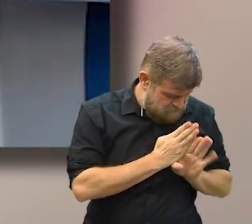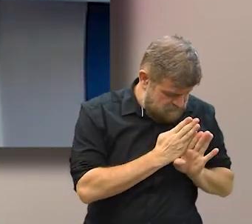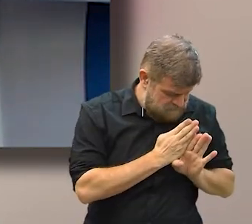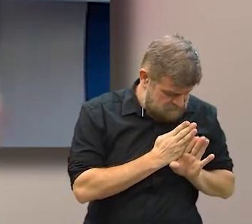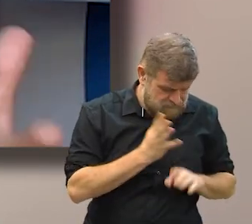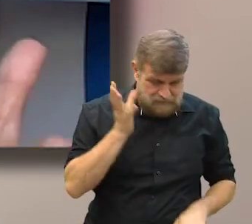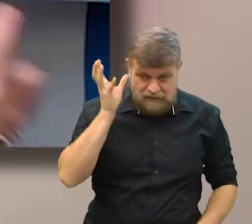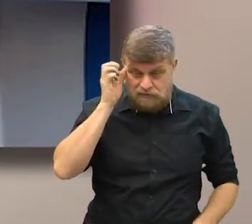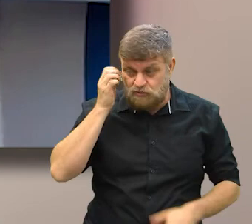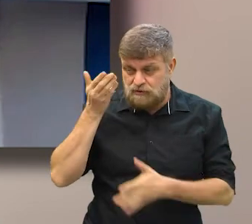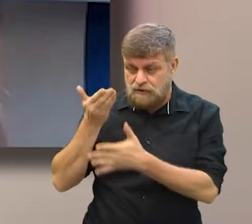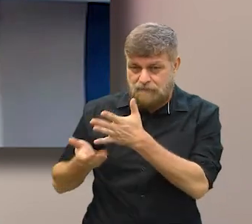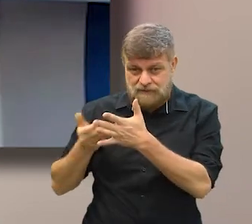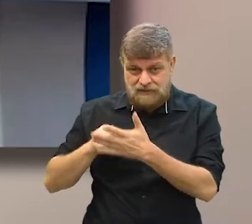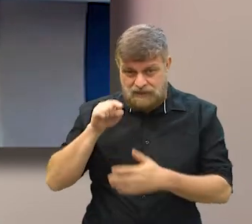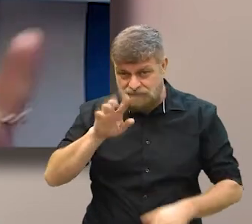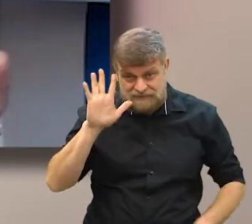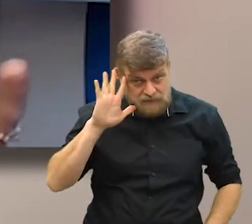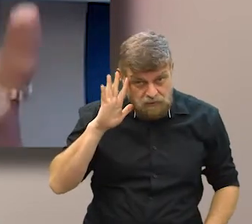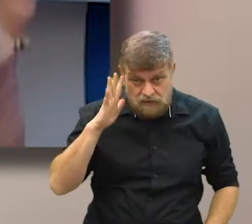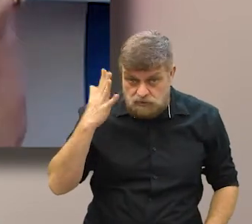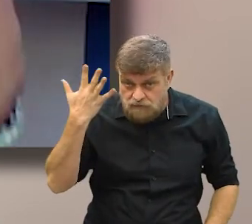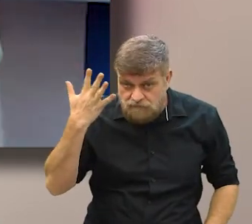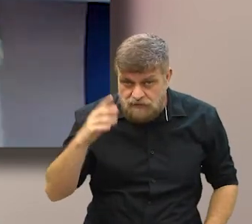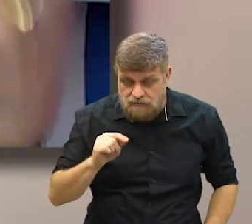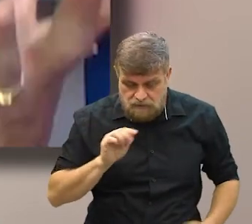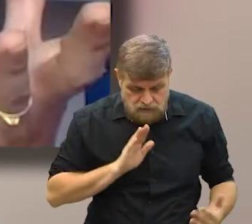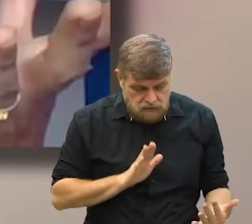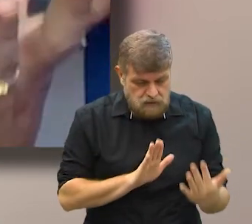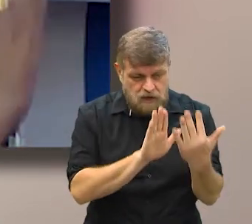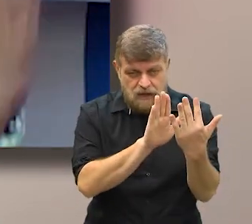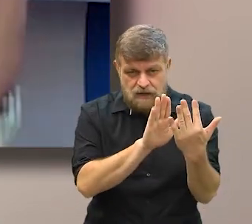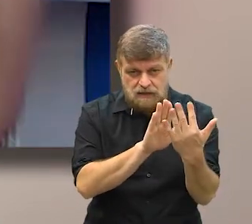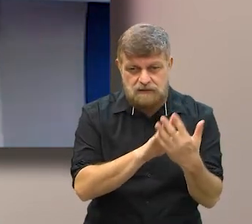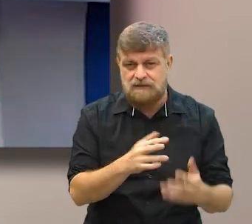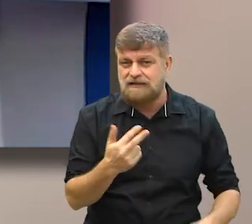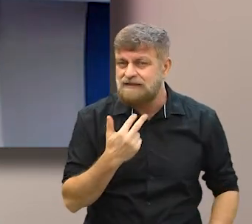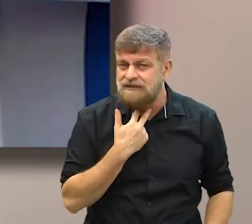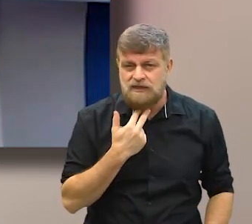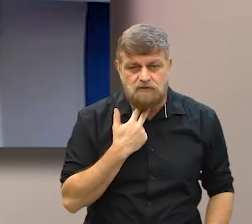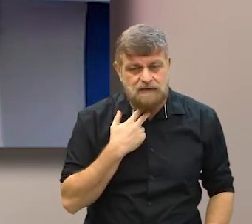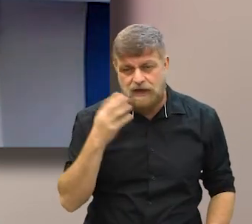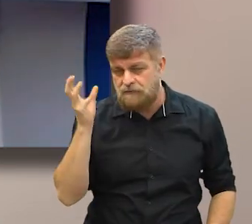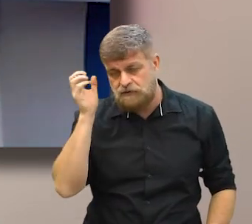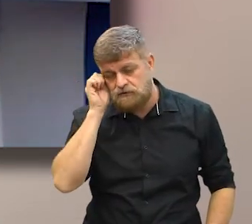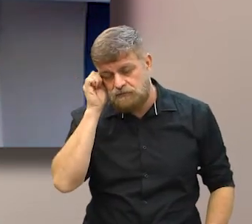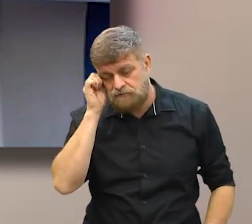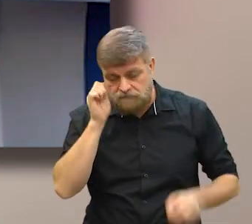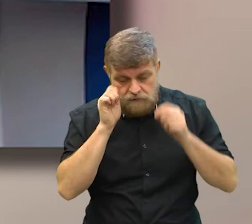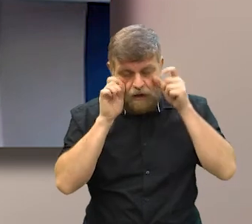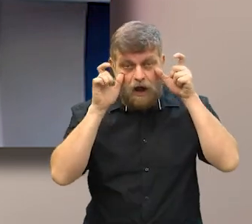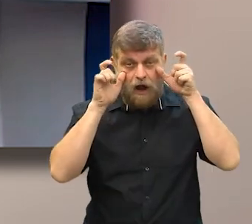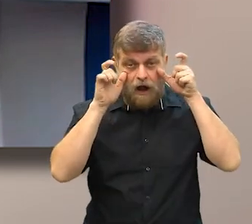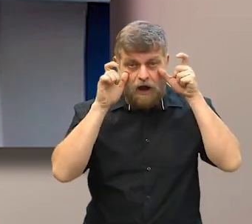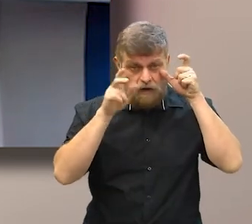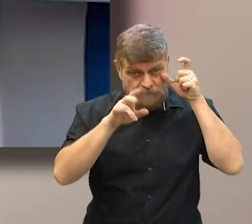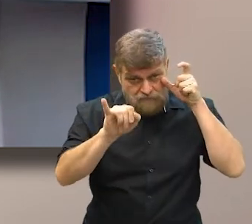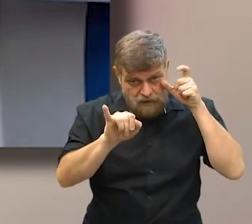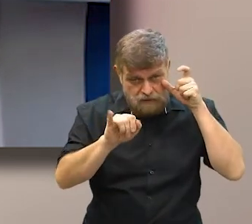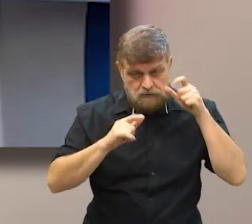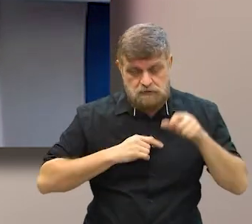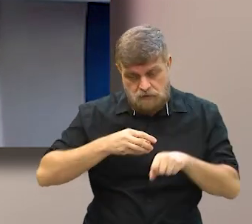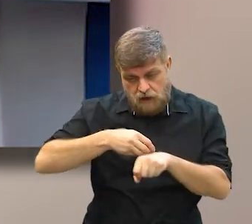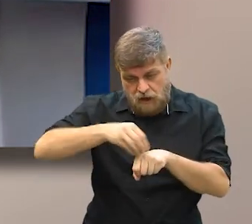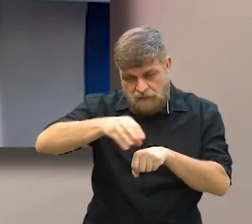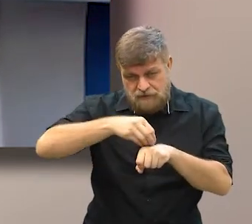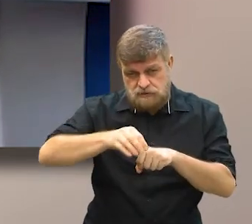que enquanto você não resolver, não olhar, encarar de frente, você não vai conseguir dormir. Então, a minha dica